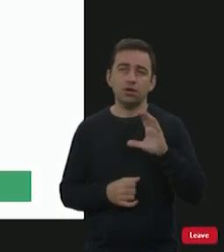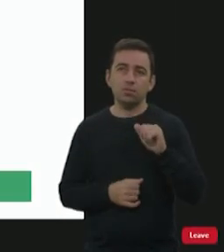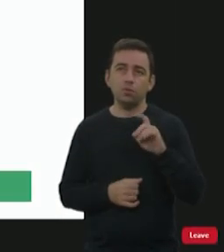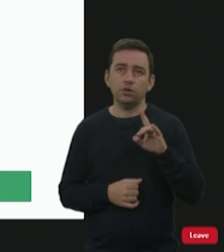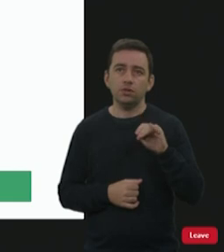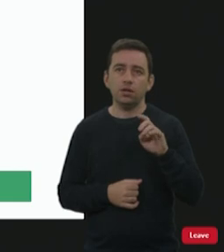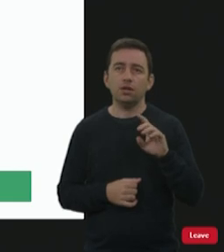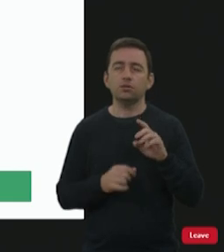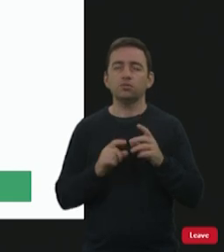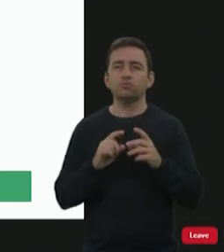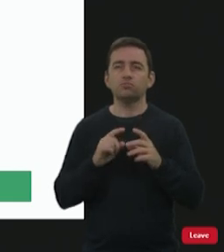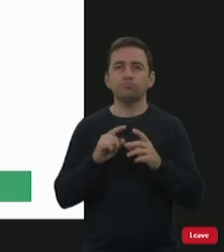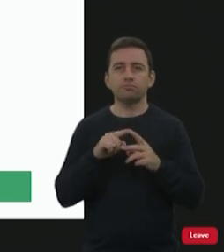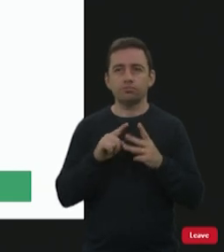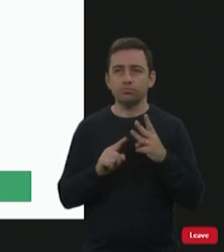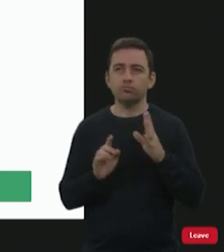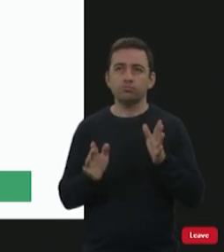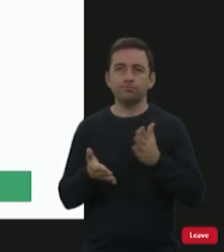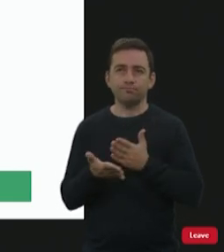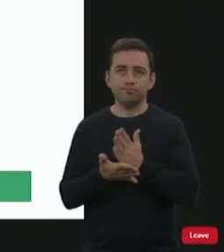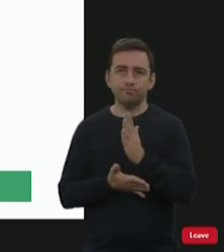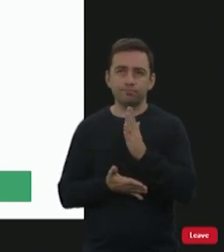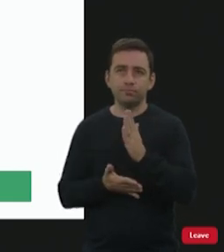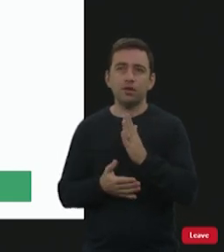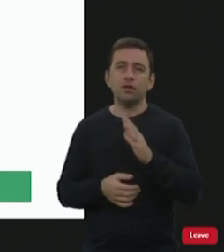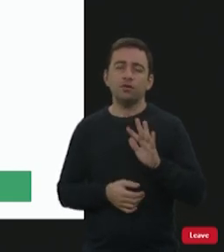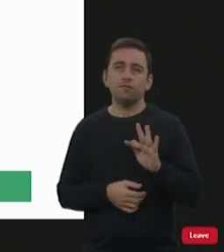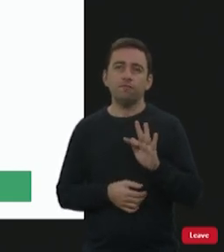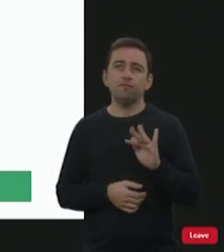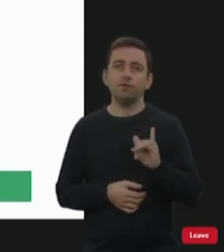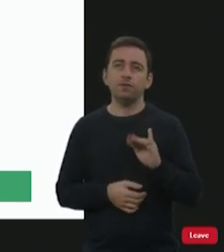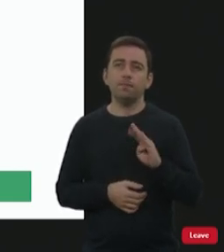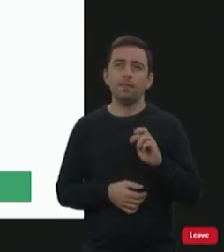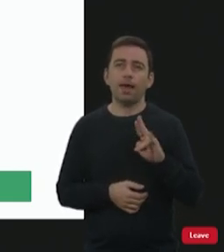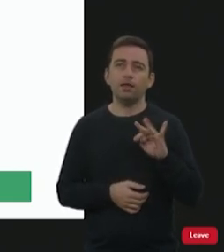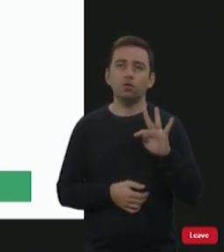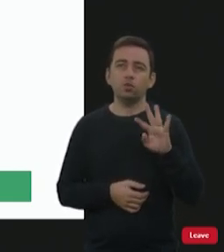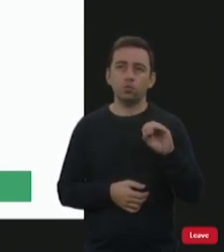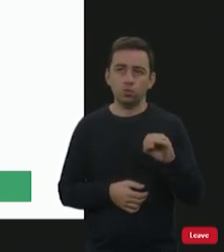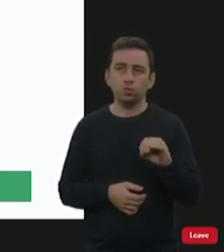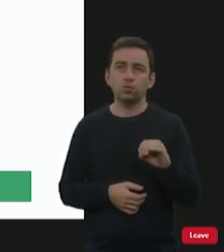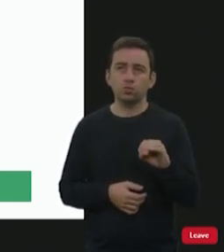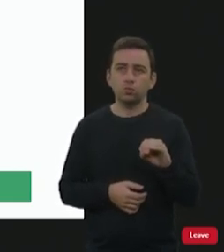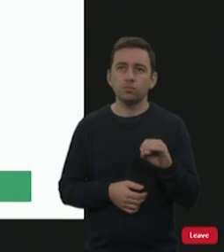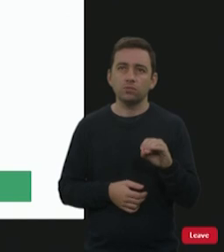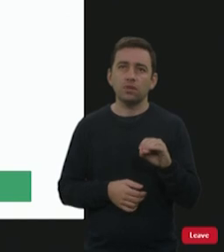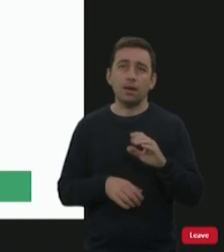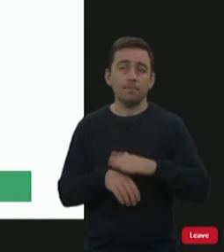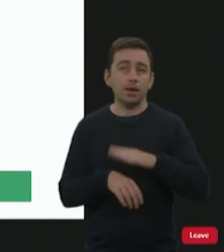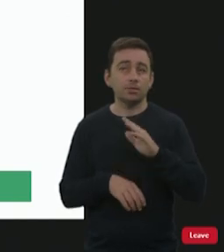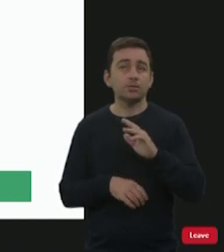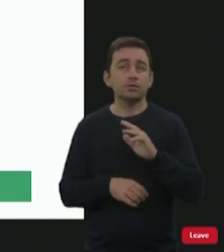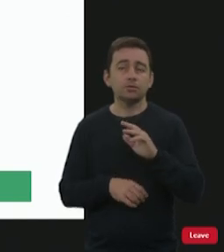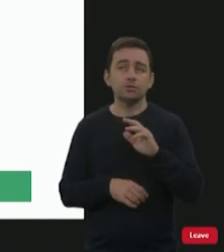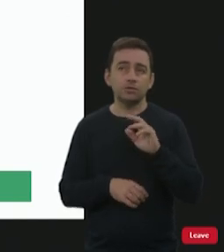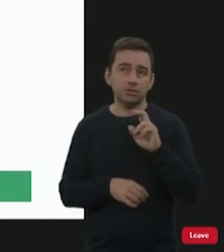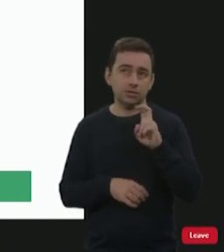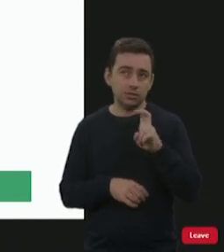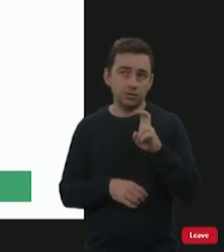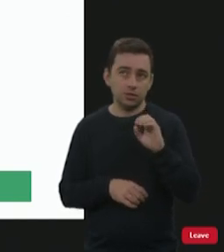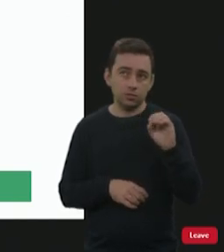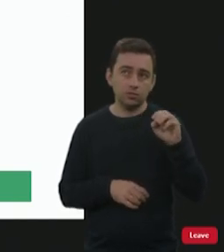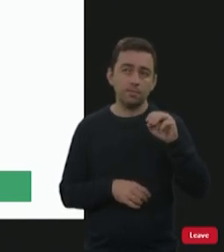mais recentemente aprovado. Os fibratos geralmente estão indicados acima de 500 miligramas por